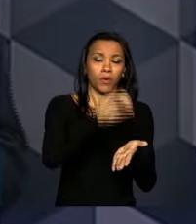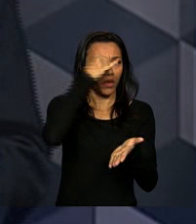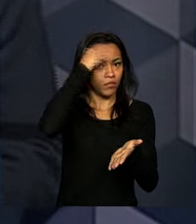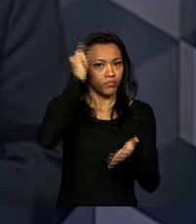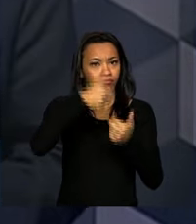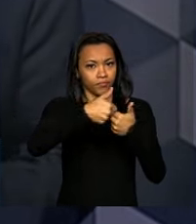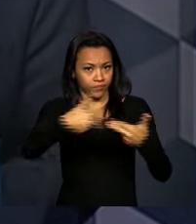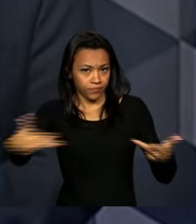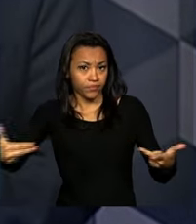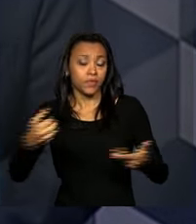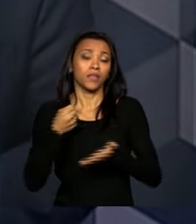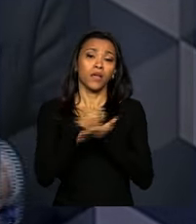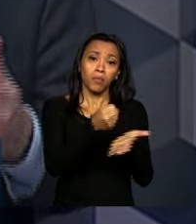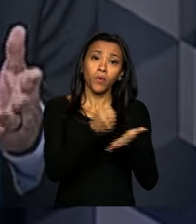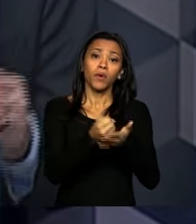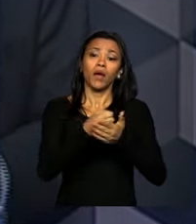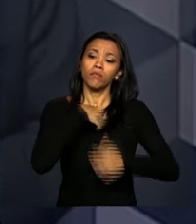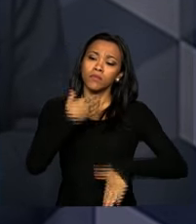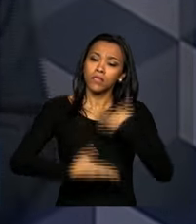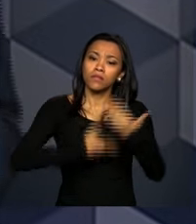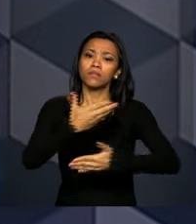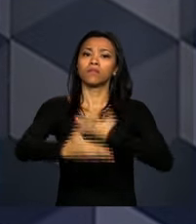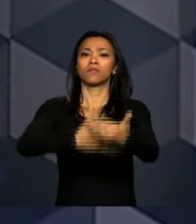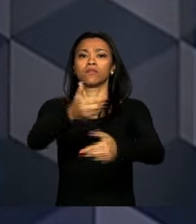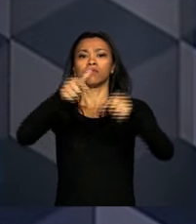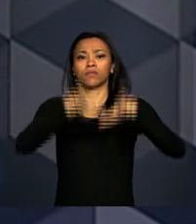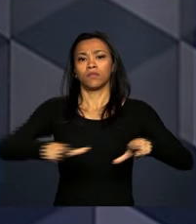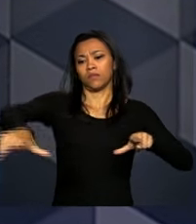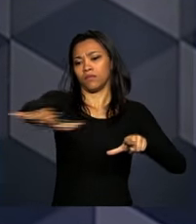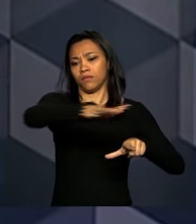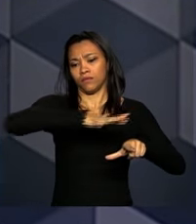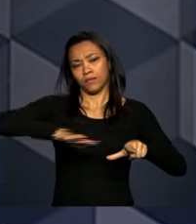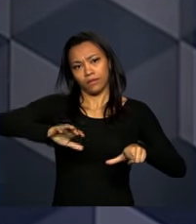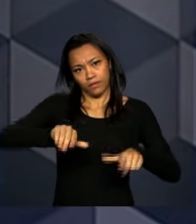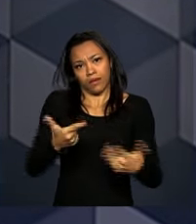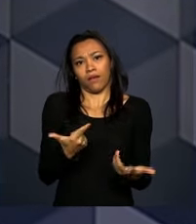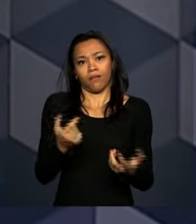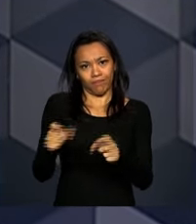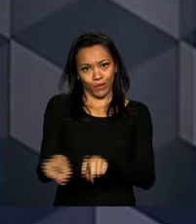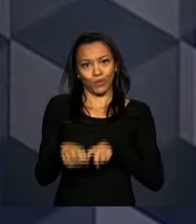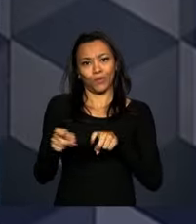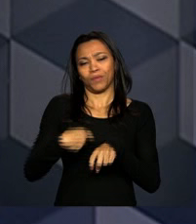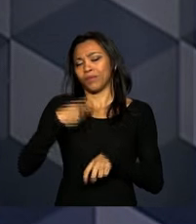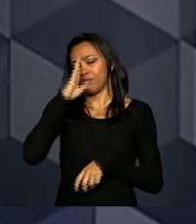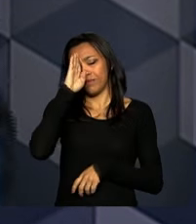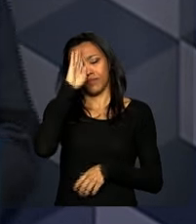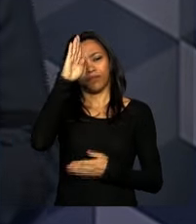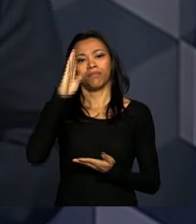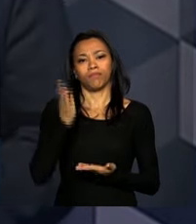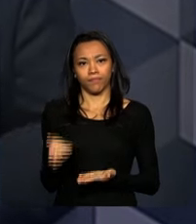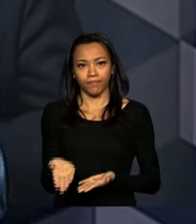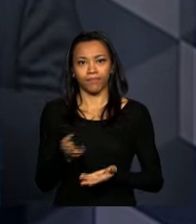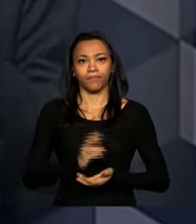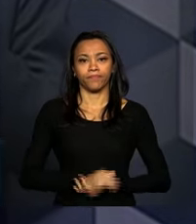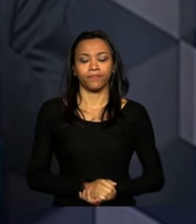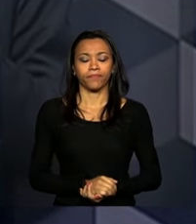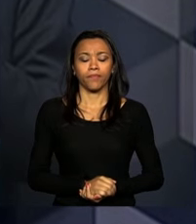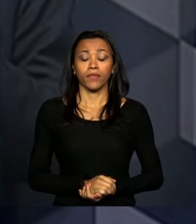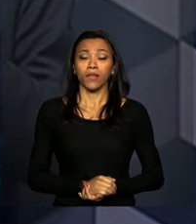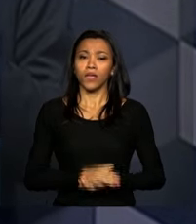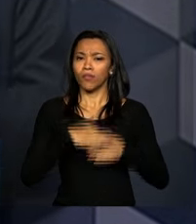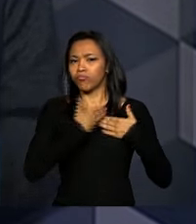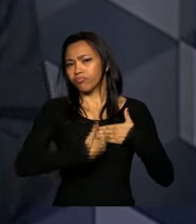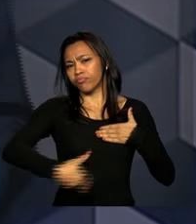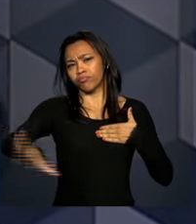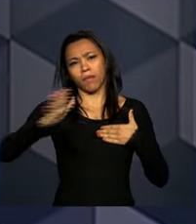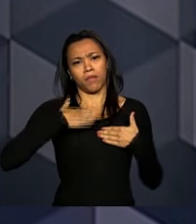local, regional, que tem, é claro, na agricultura uma referência fundamental. E ao longo da minha